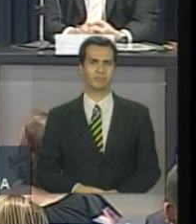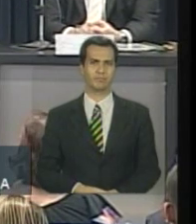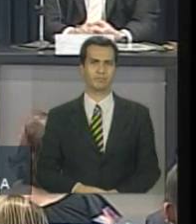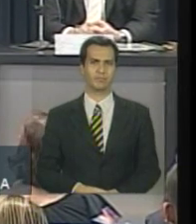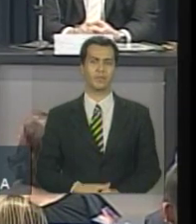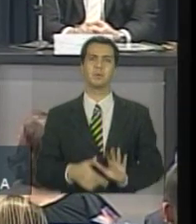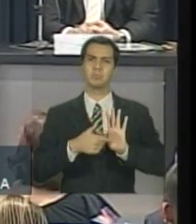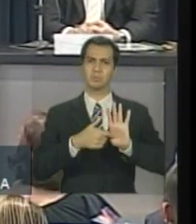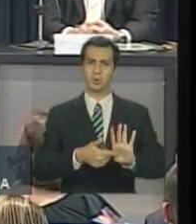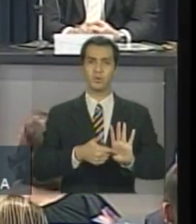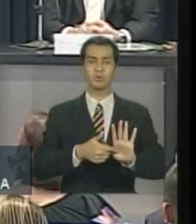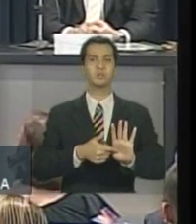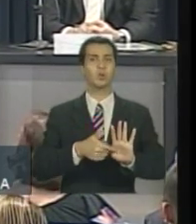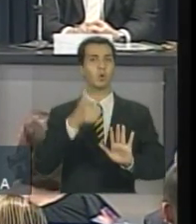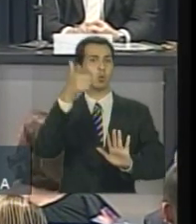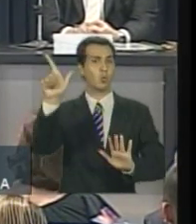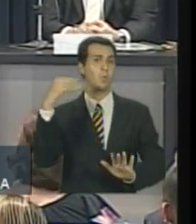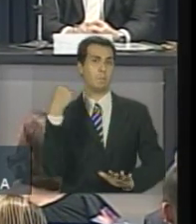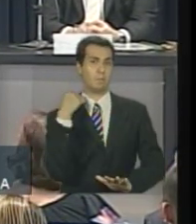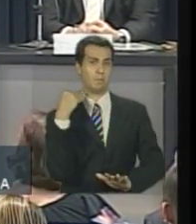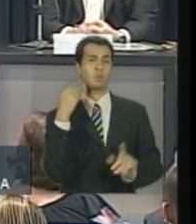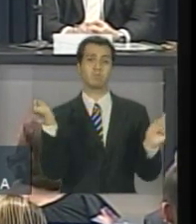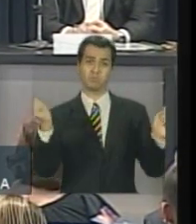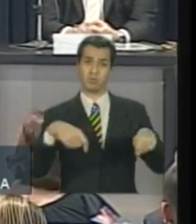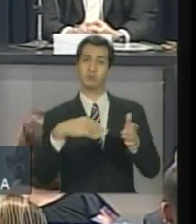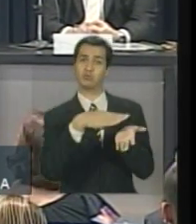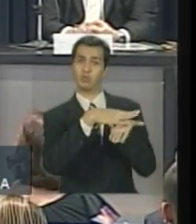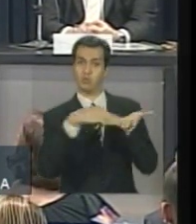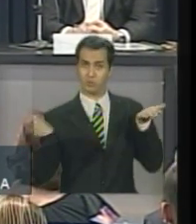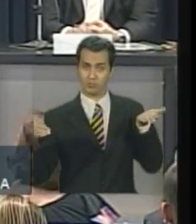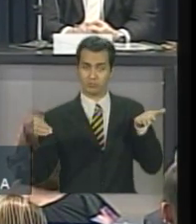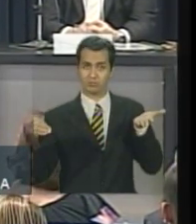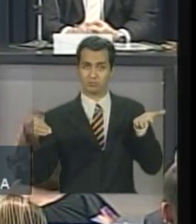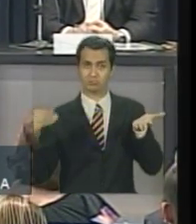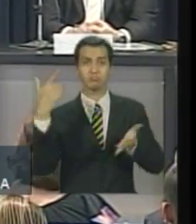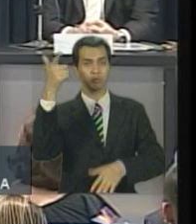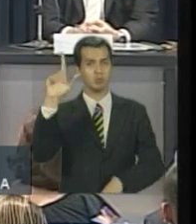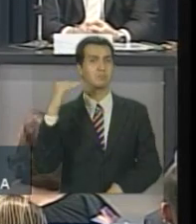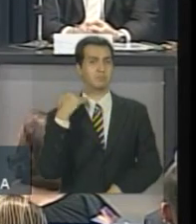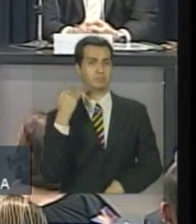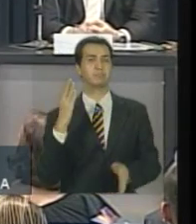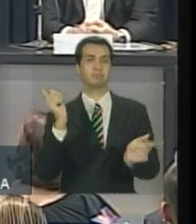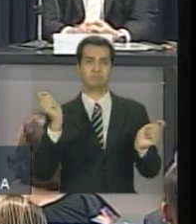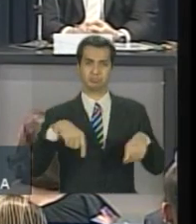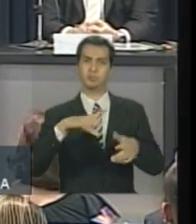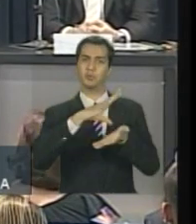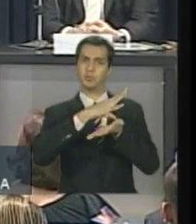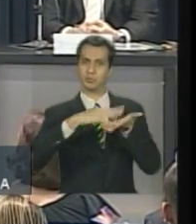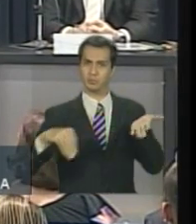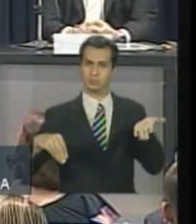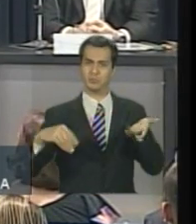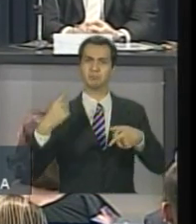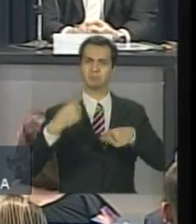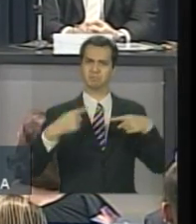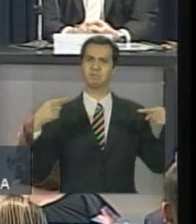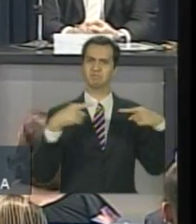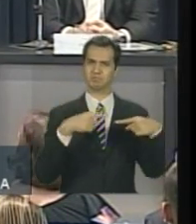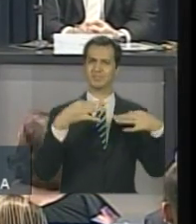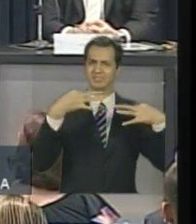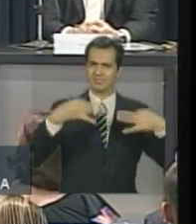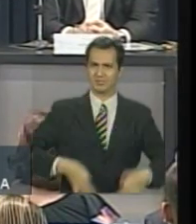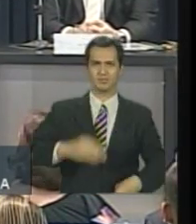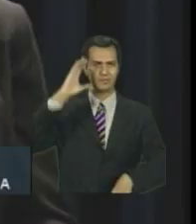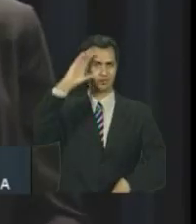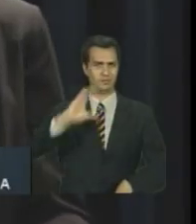para outras instituições que possam seguir o exemplo de cidadania do Banco do Brasil,